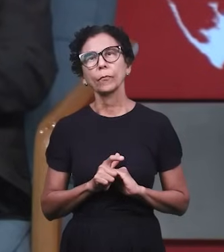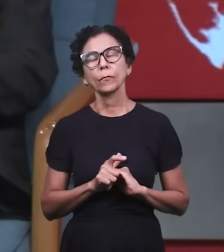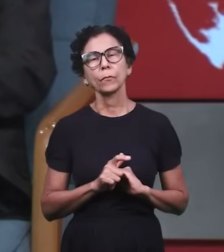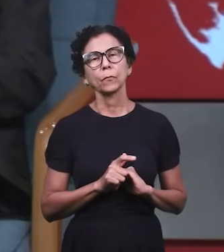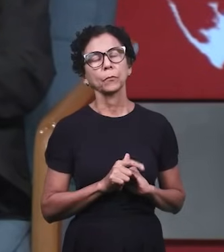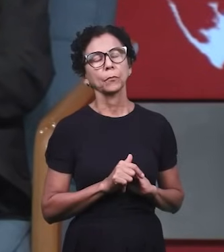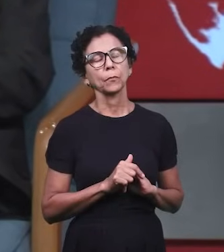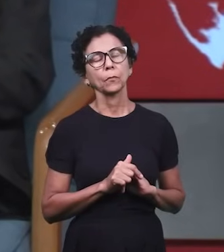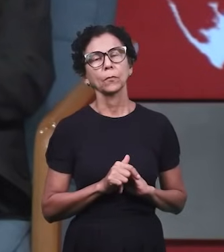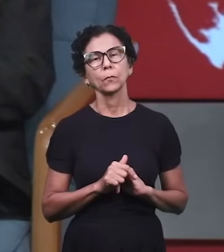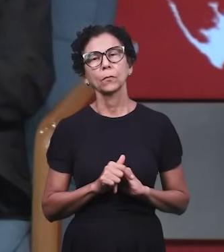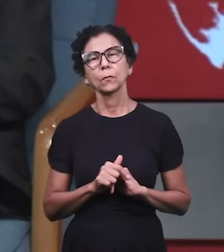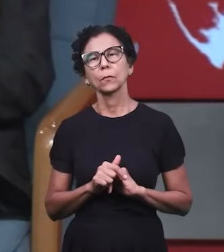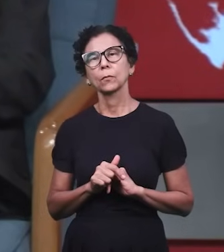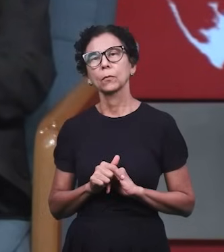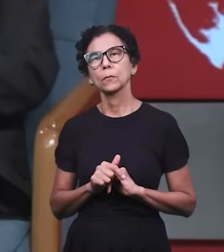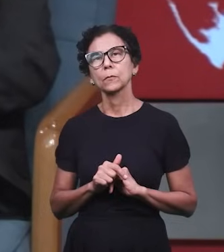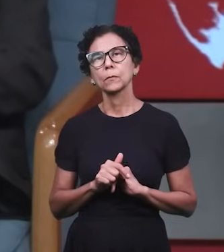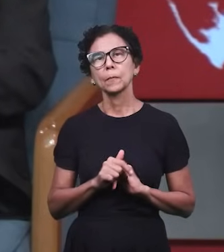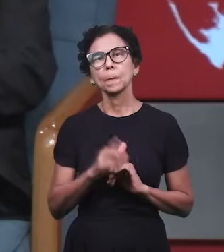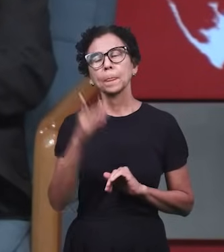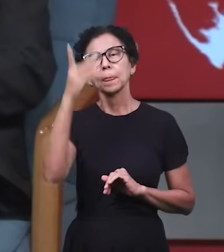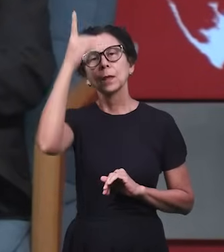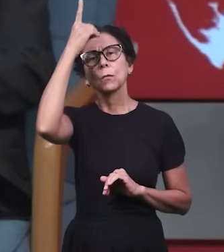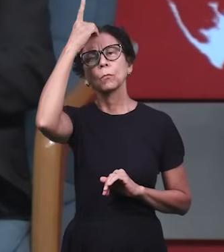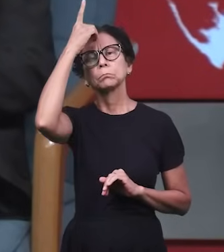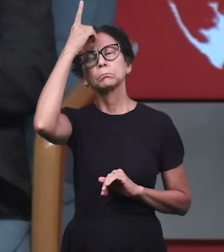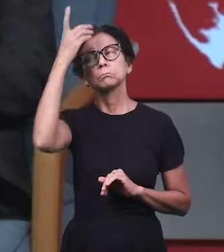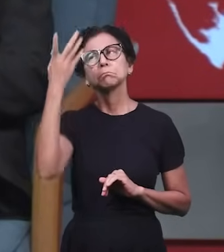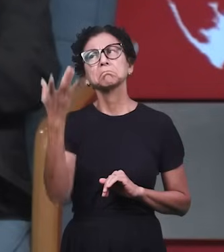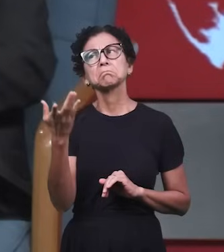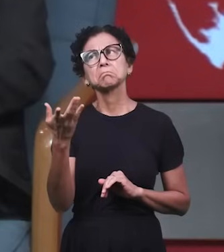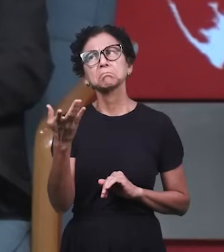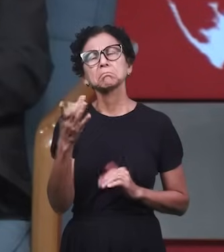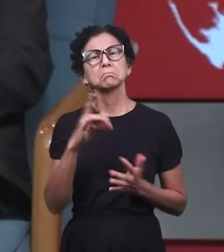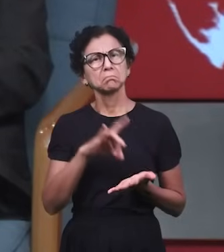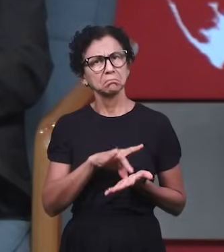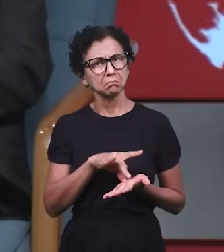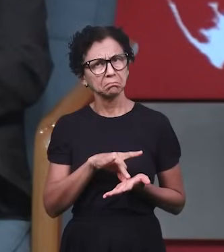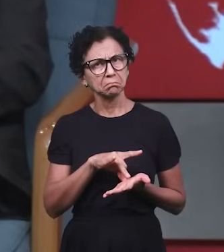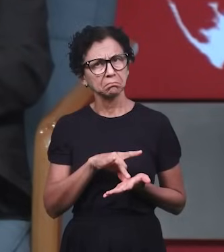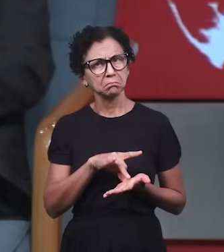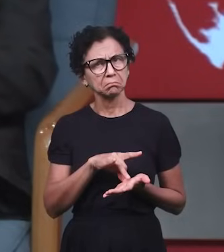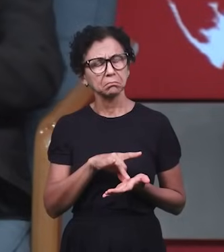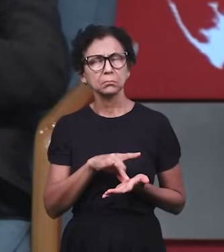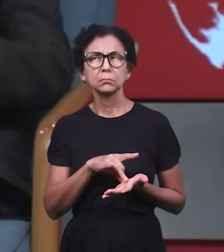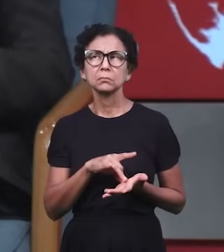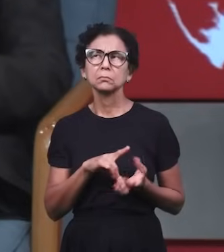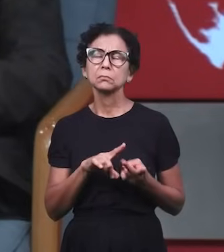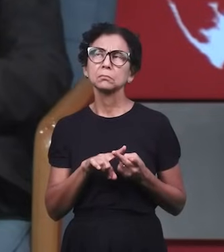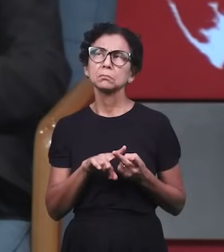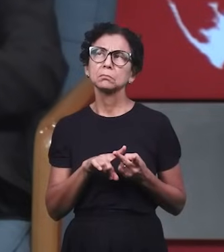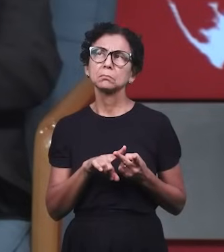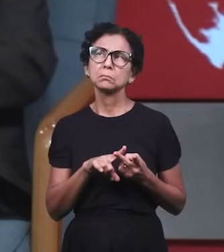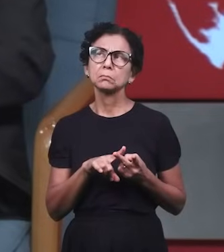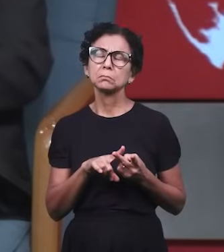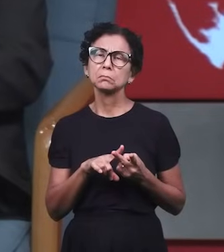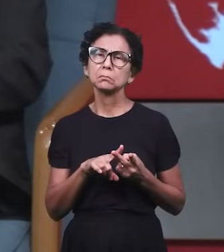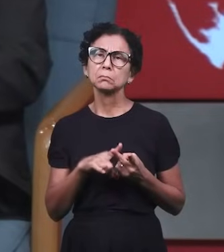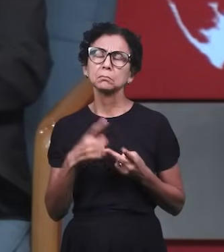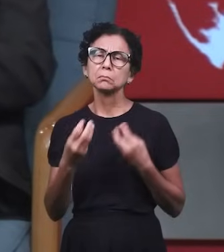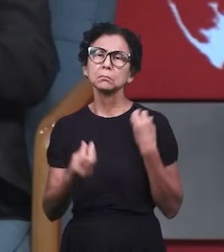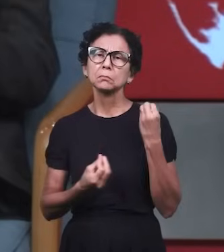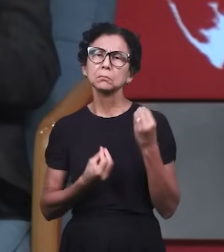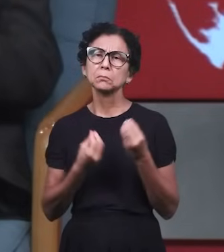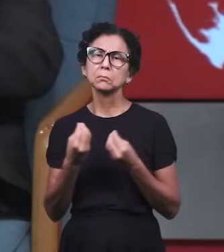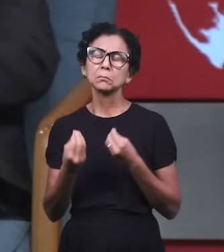E os dons espirituais hoje? Eles existem? Como são os dons espirituais